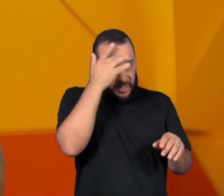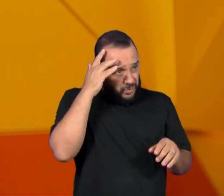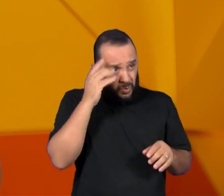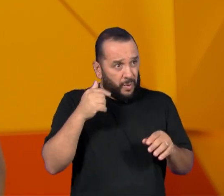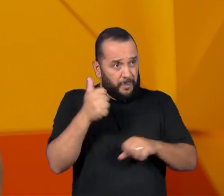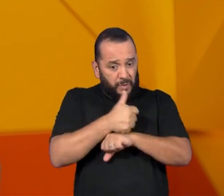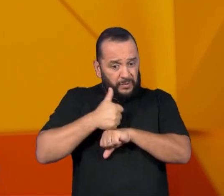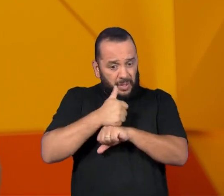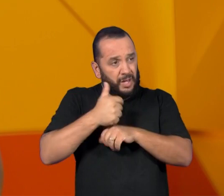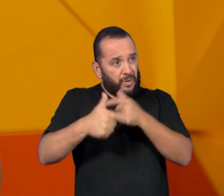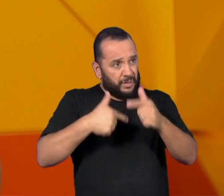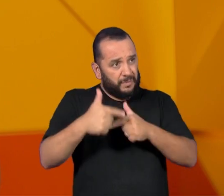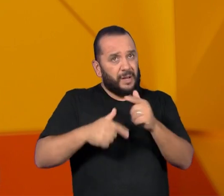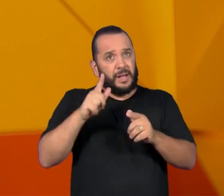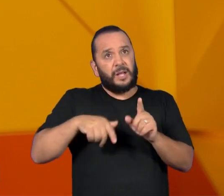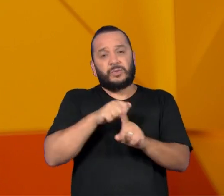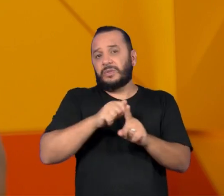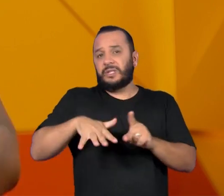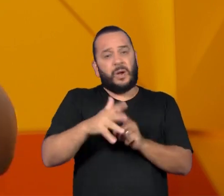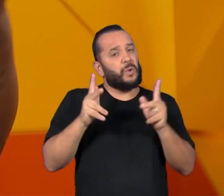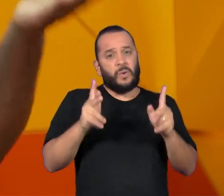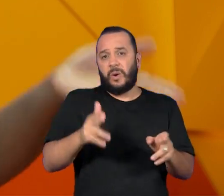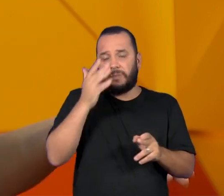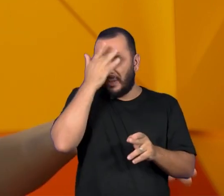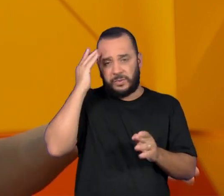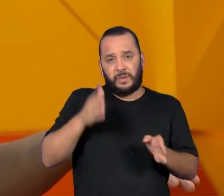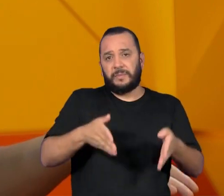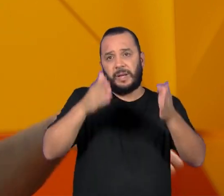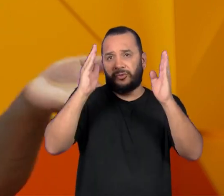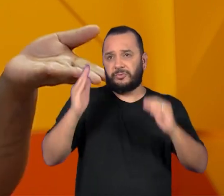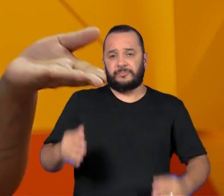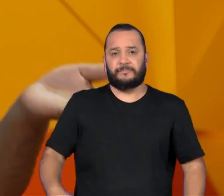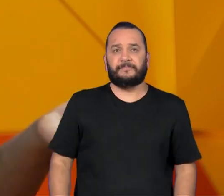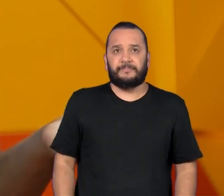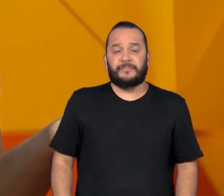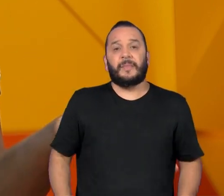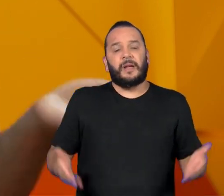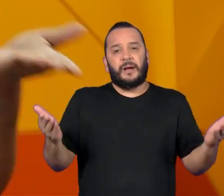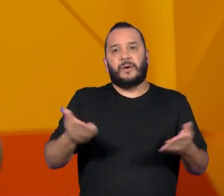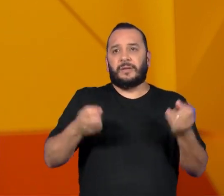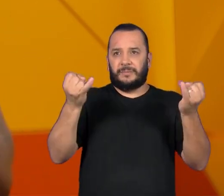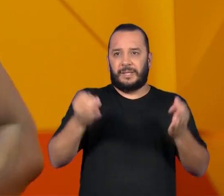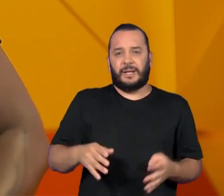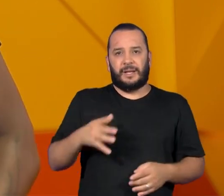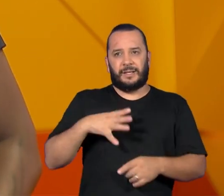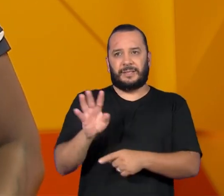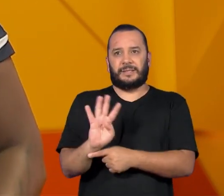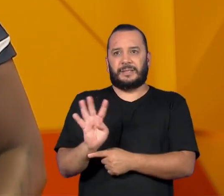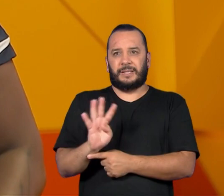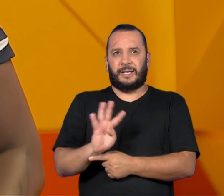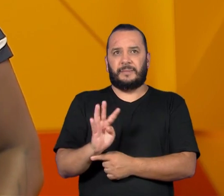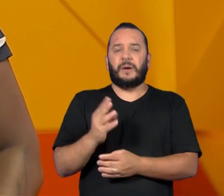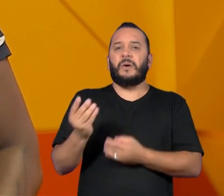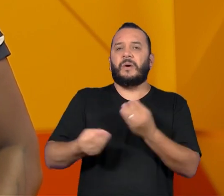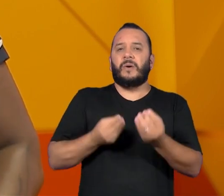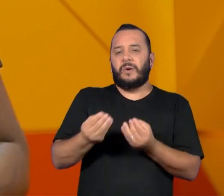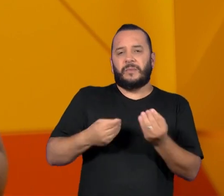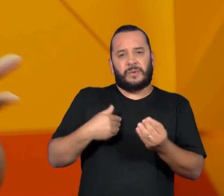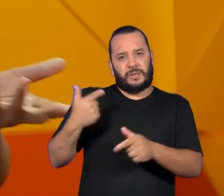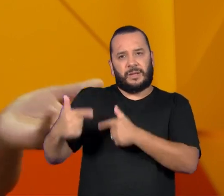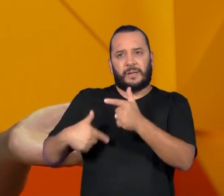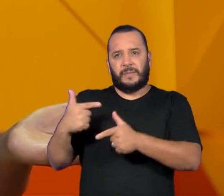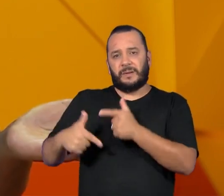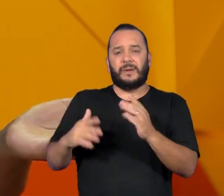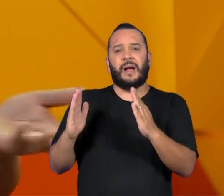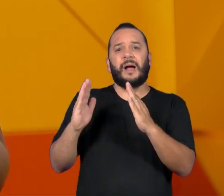no elevador social como as outras pessoas do prédio. Agora a gente vai falar então de cinema. Como é que as trabalhadoras domésticas são retratadas